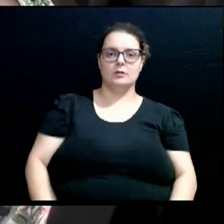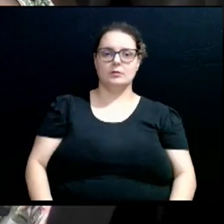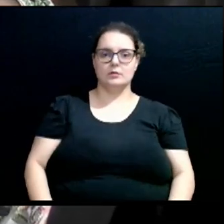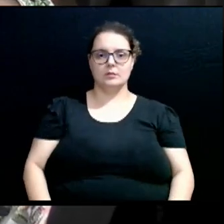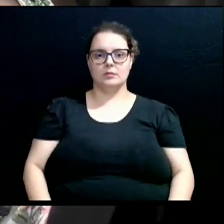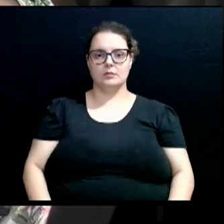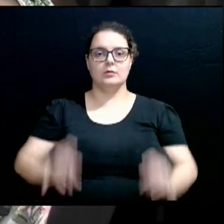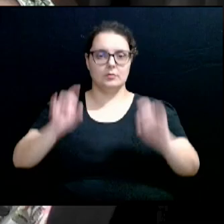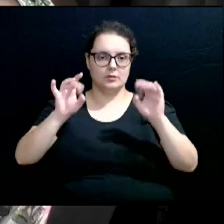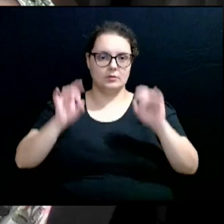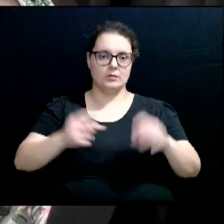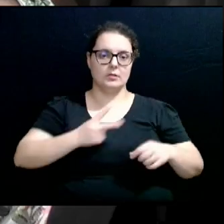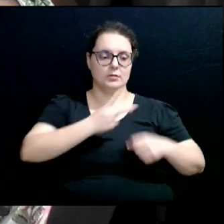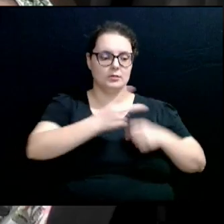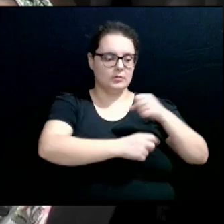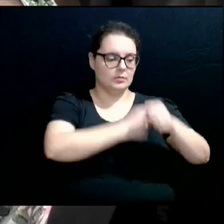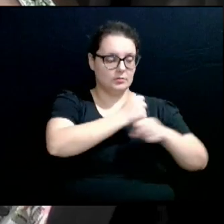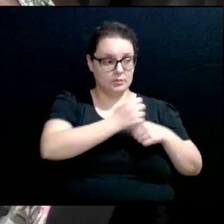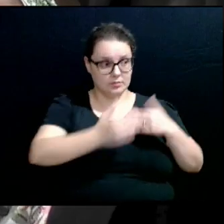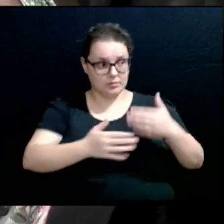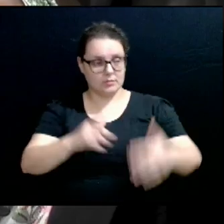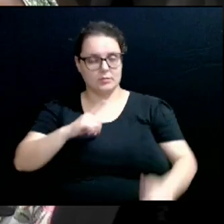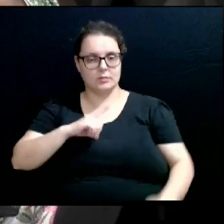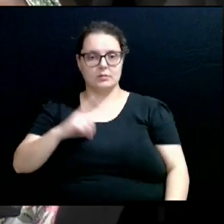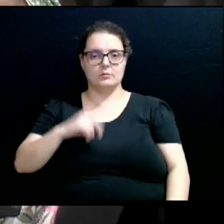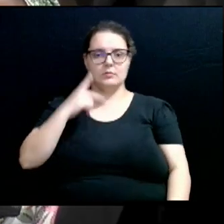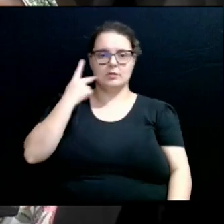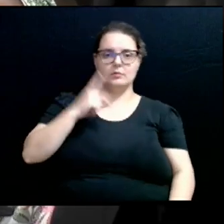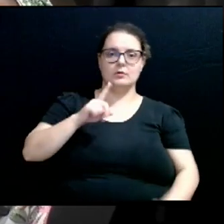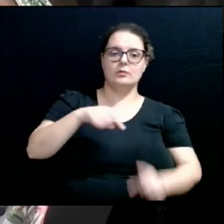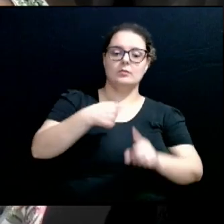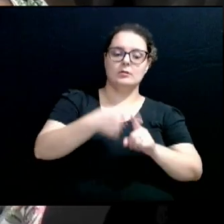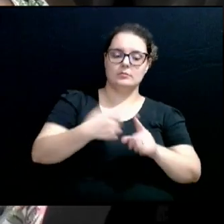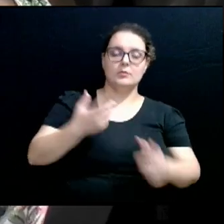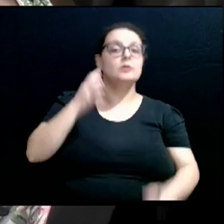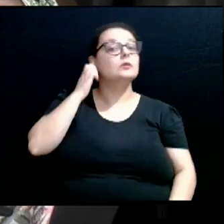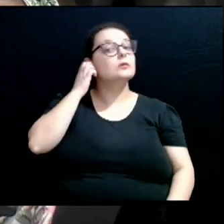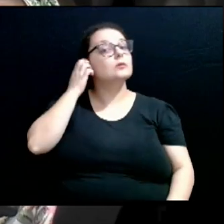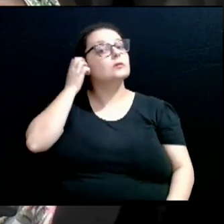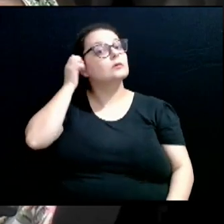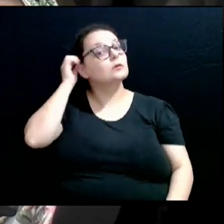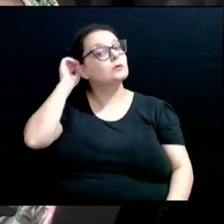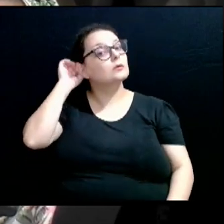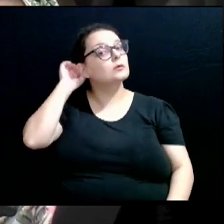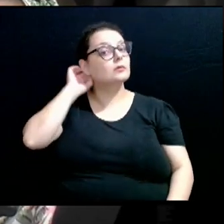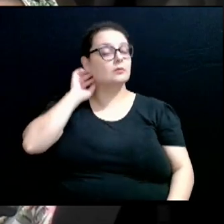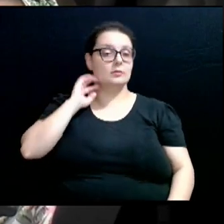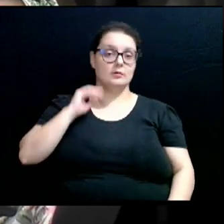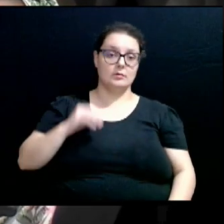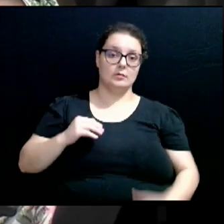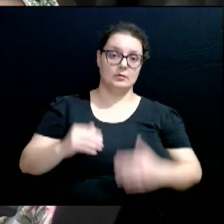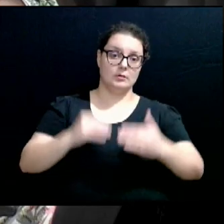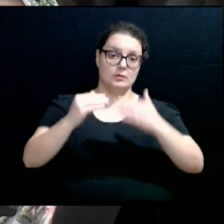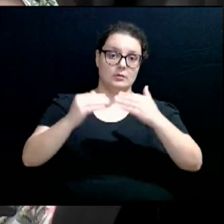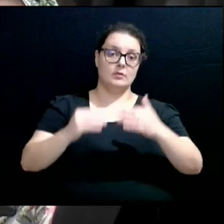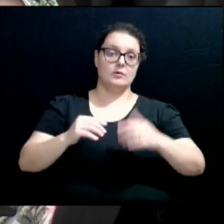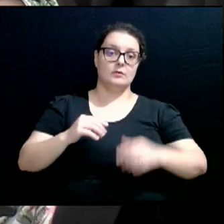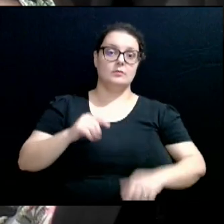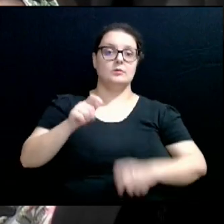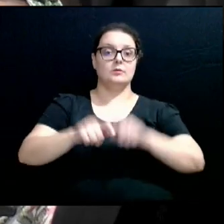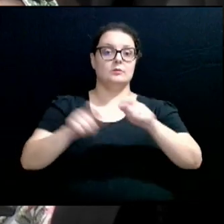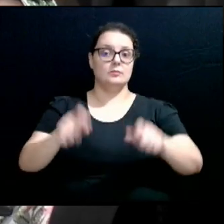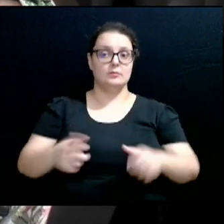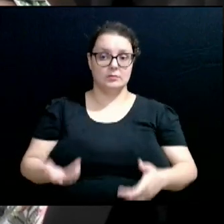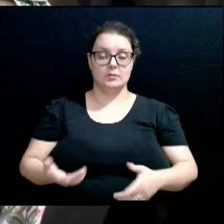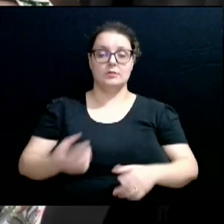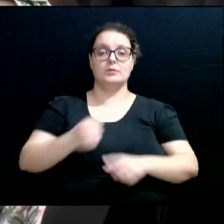para cá. A gente tem as políticas afirmativas que são desenvolvidas pela Secretaria de Gestão e Desenvolvimento de Pessoas, principalmente naquilo que diz respeito às